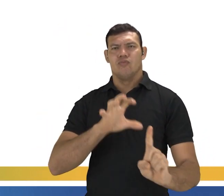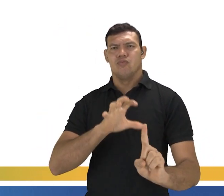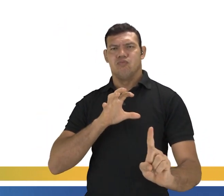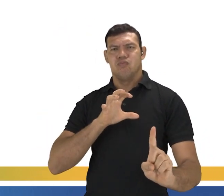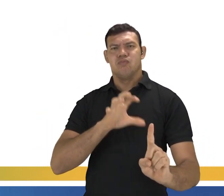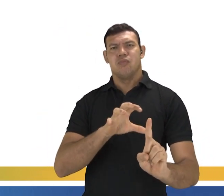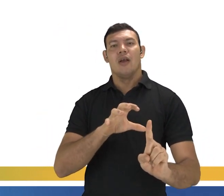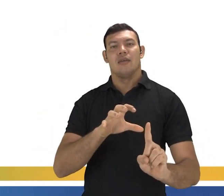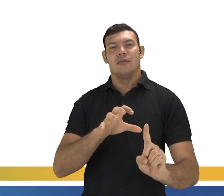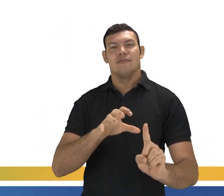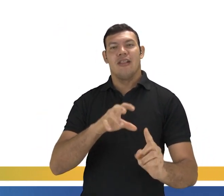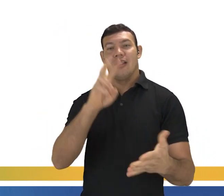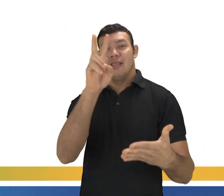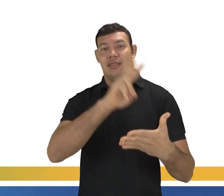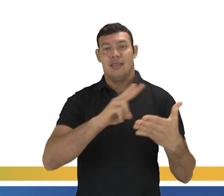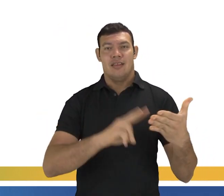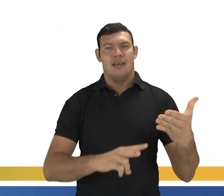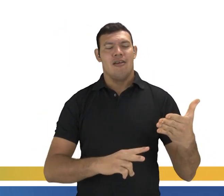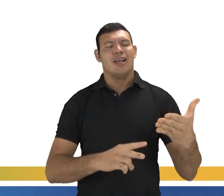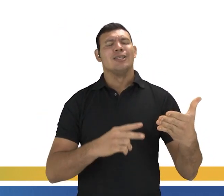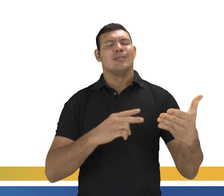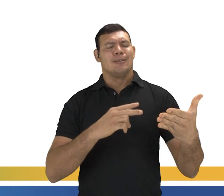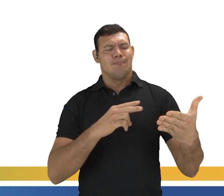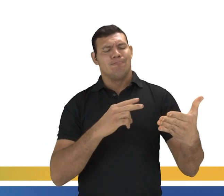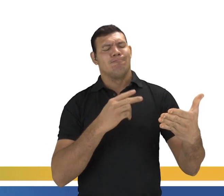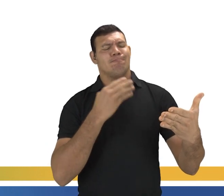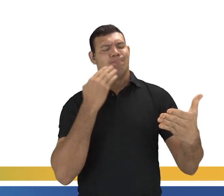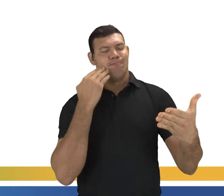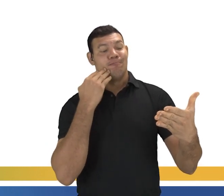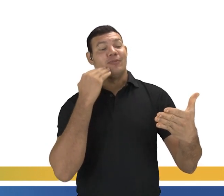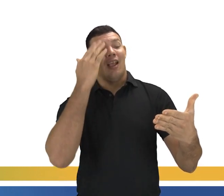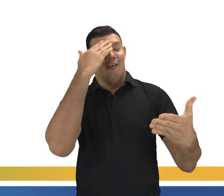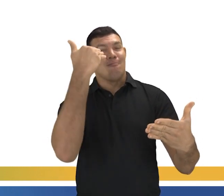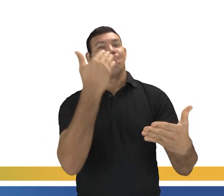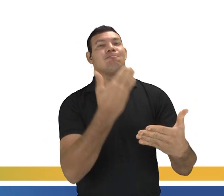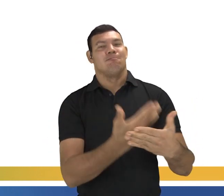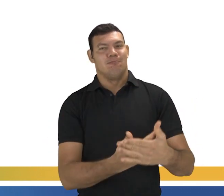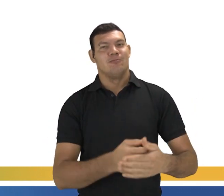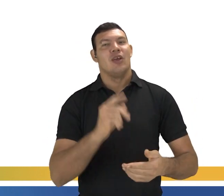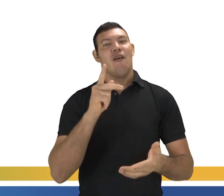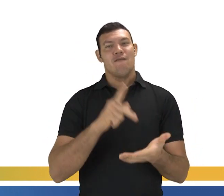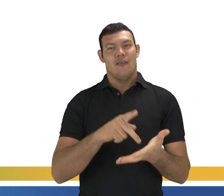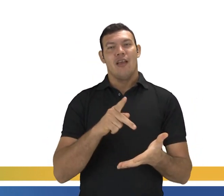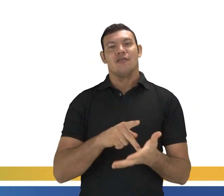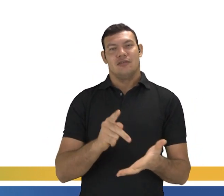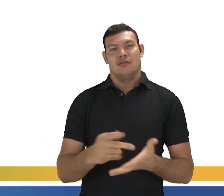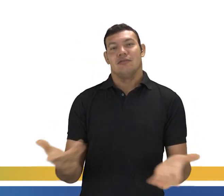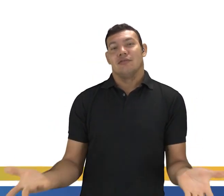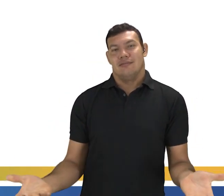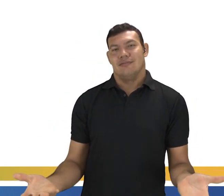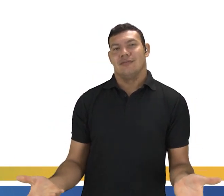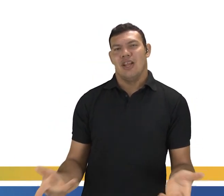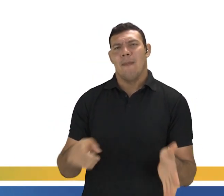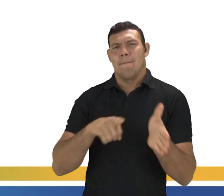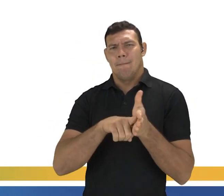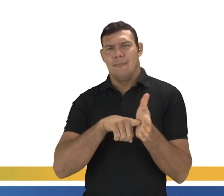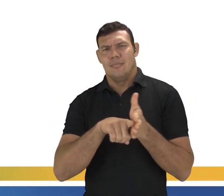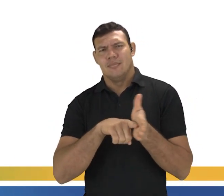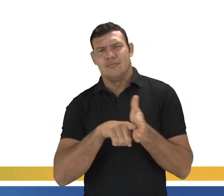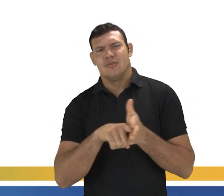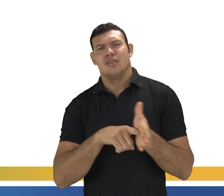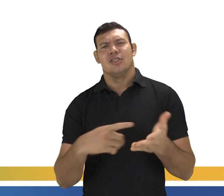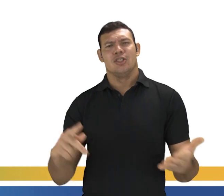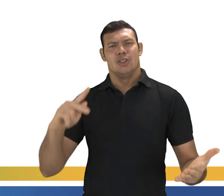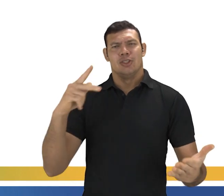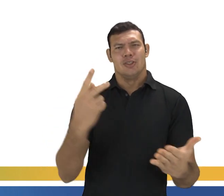argumentos, essa comprovação se dá por meio de dados estatísticos, exemplos, pesquisas, fatos